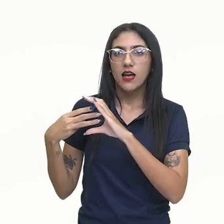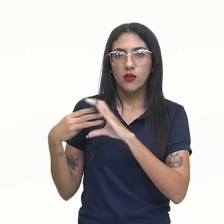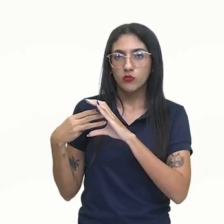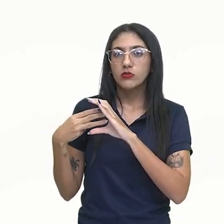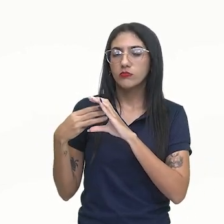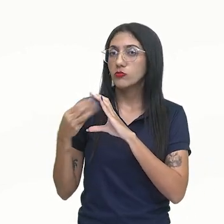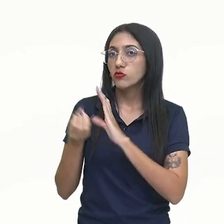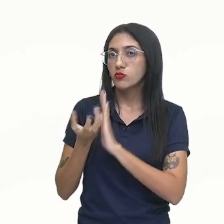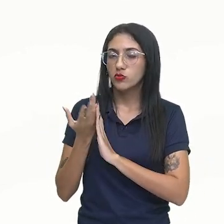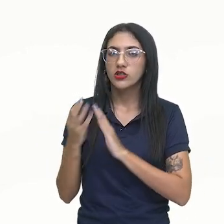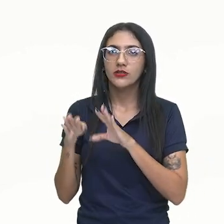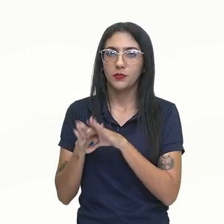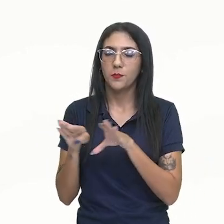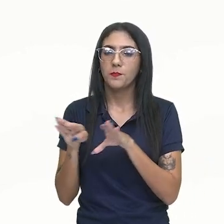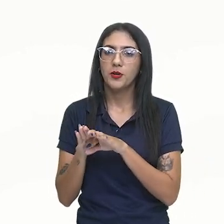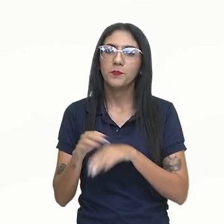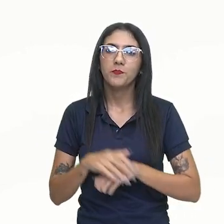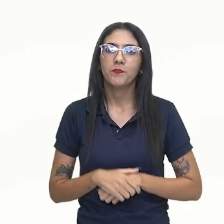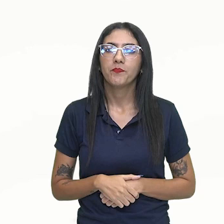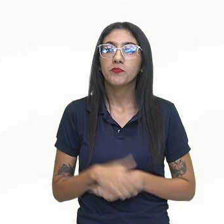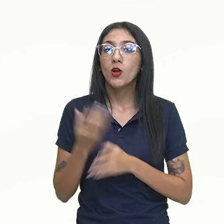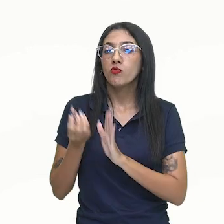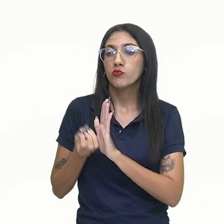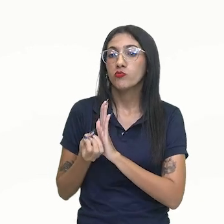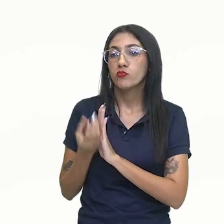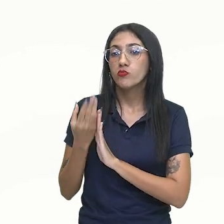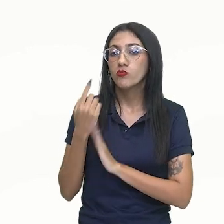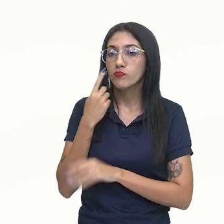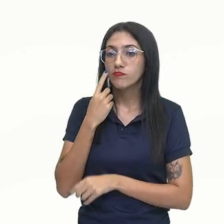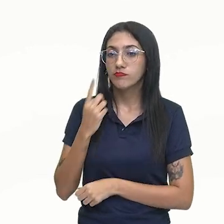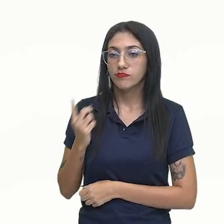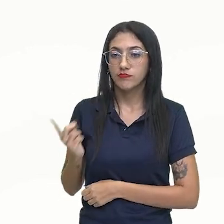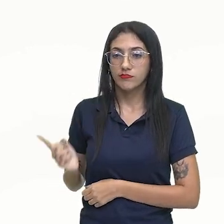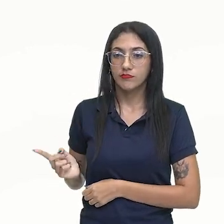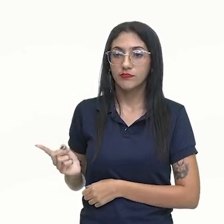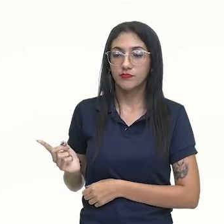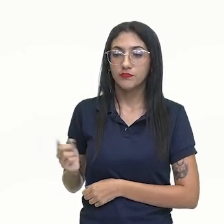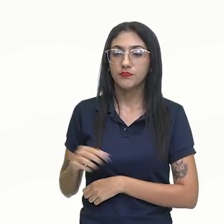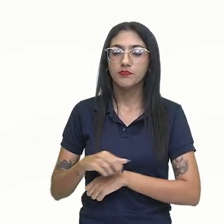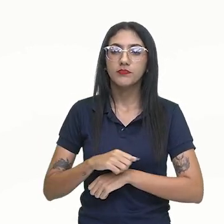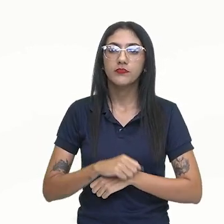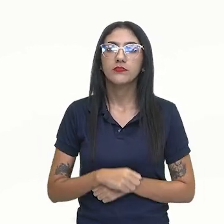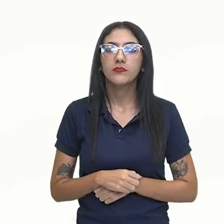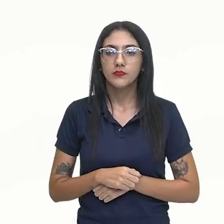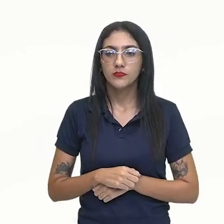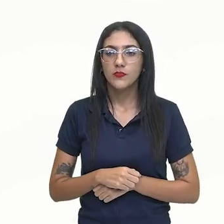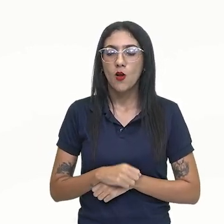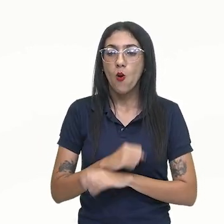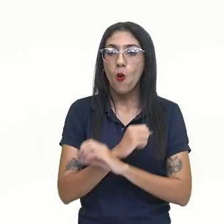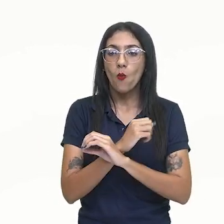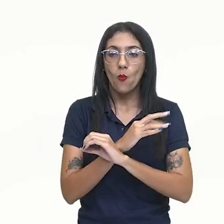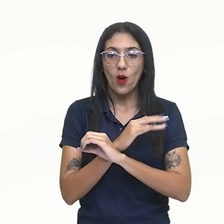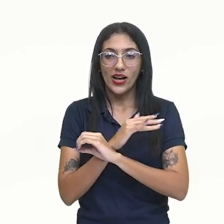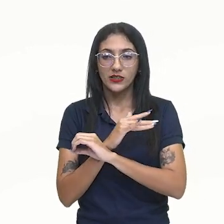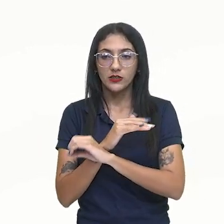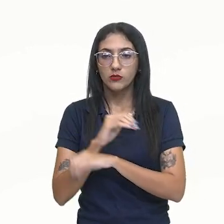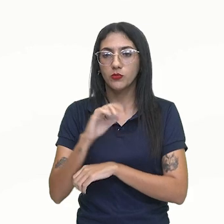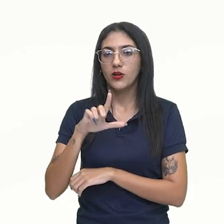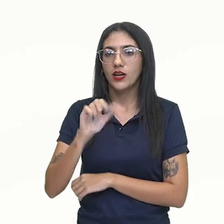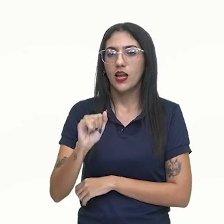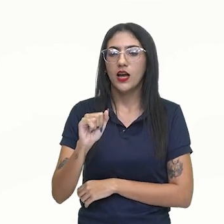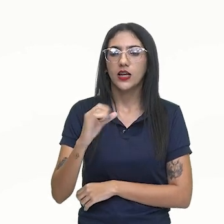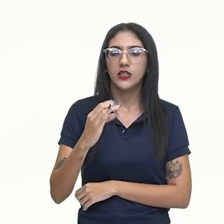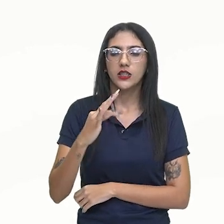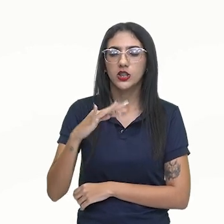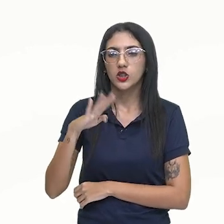de fermentação lática, onde o resultado final vai ser a produção do ácido lático, né, nesse processo